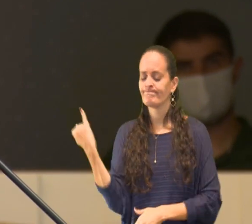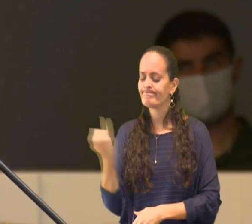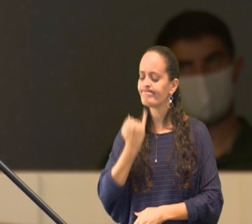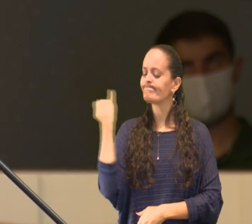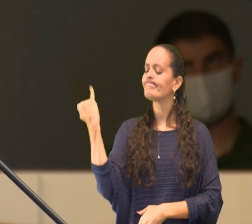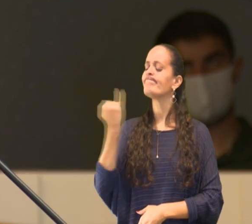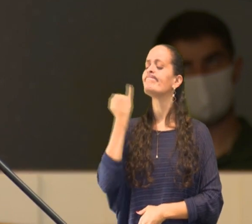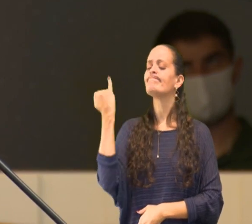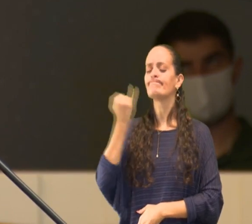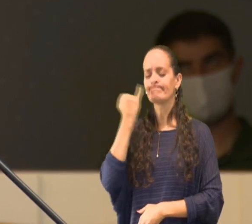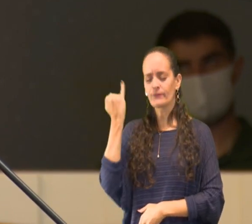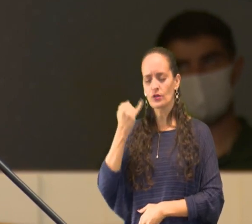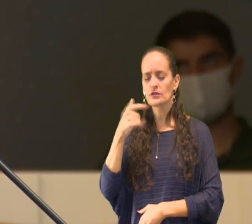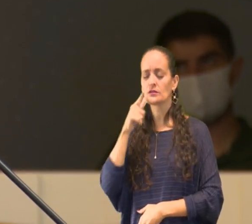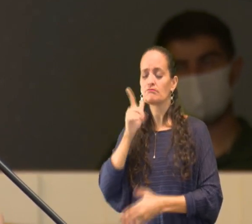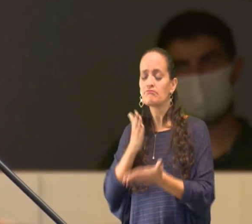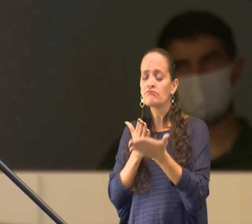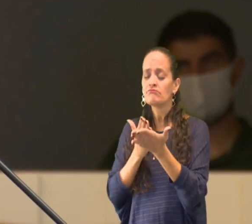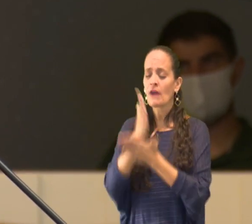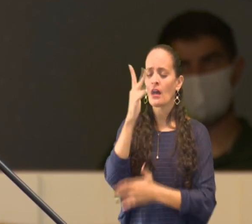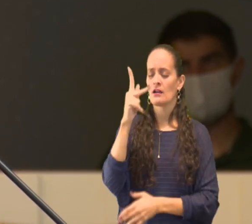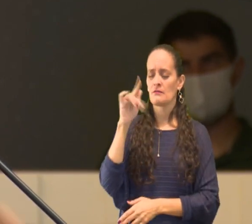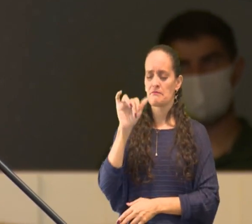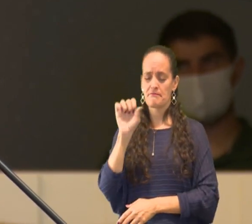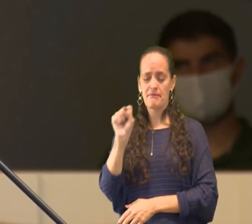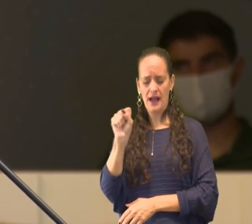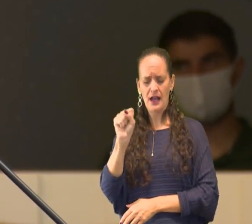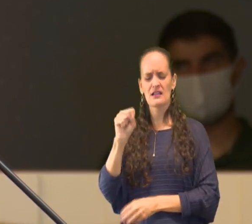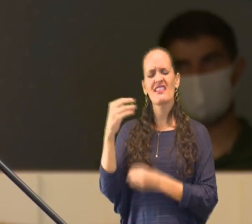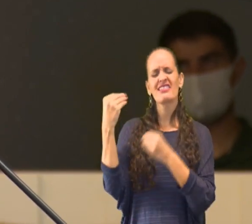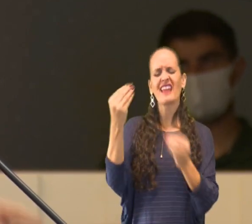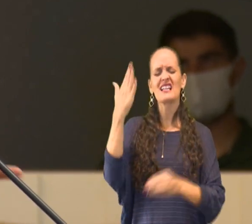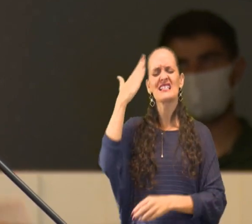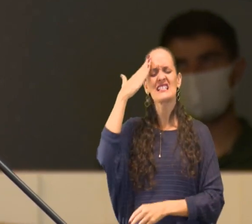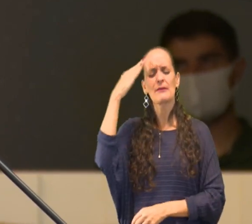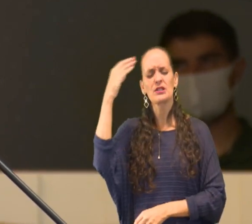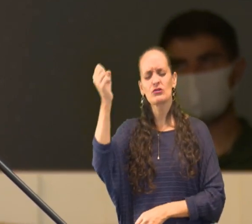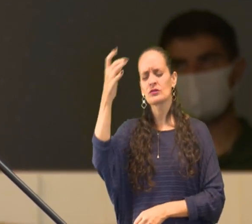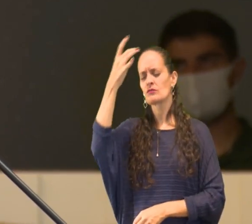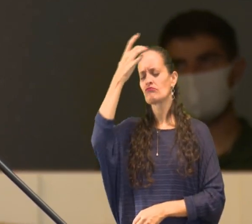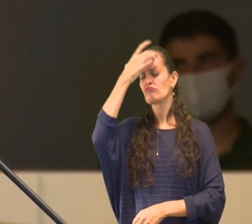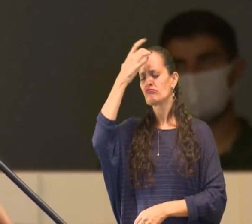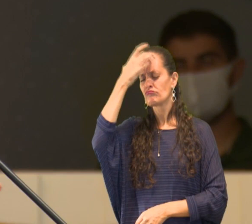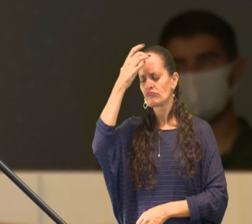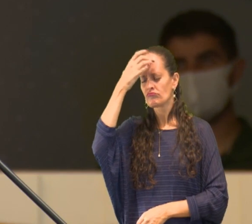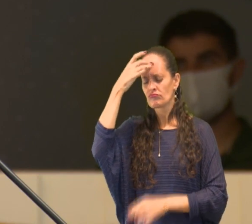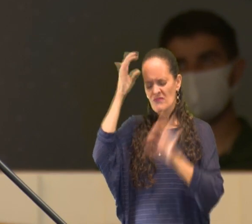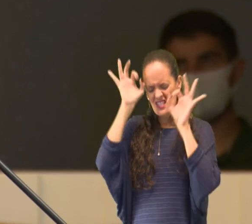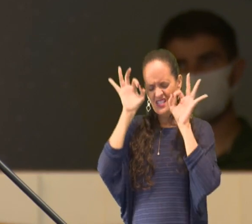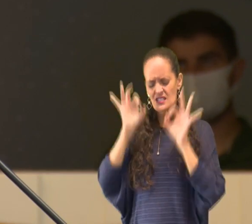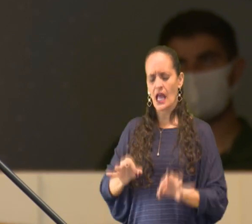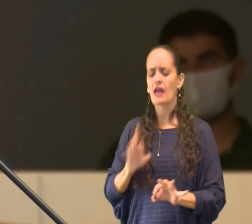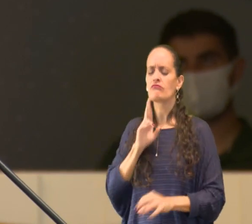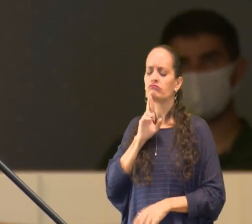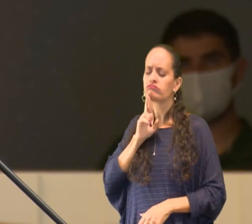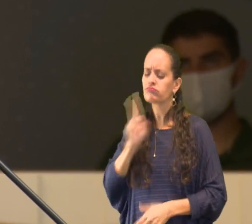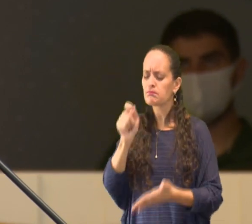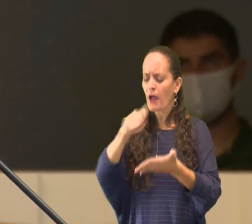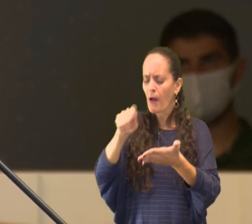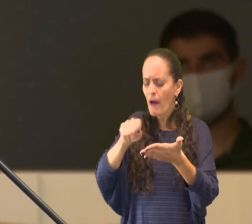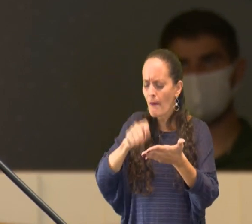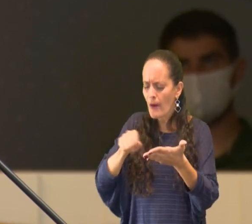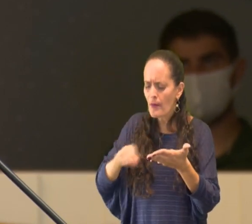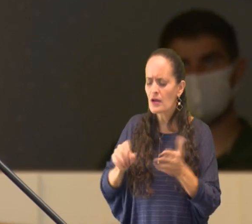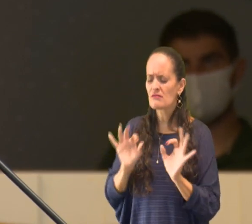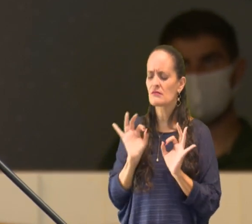para a maioria deles, ó Deus. Por isso, dê discernimento, dê sabedoria, dê convicção, ó Deus, daquilo que precisa ser feito, e